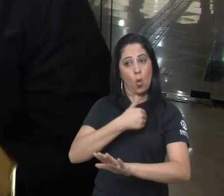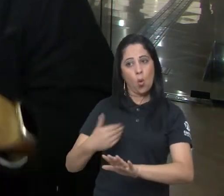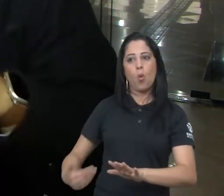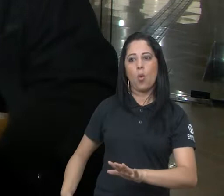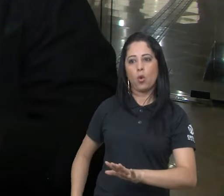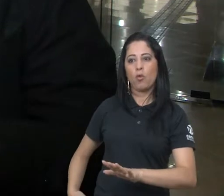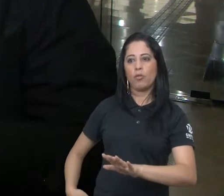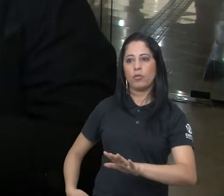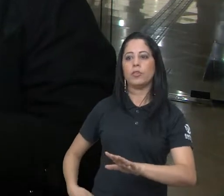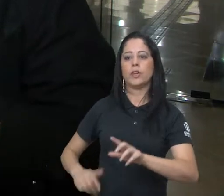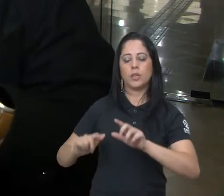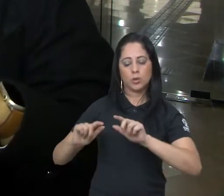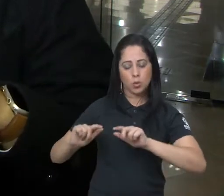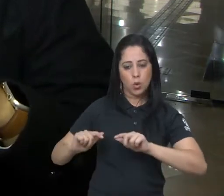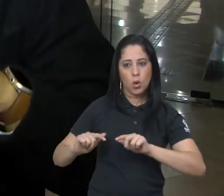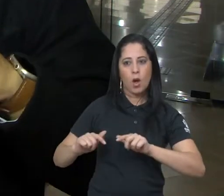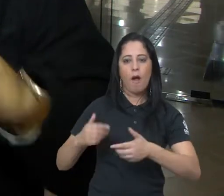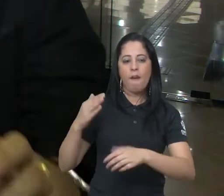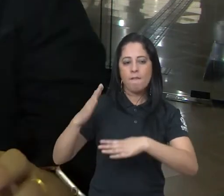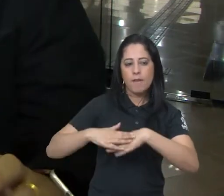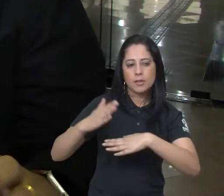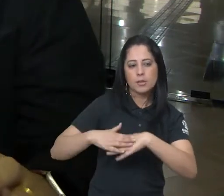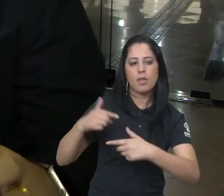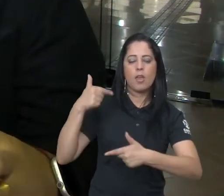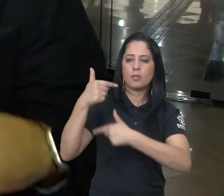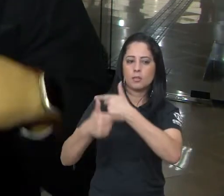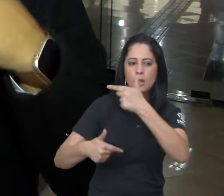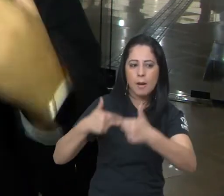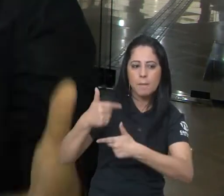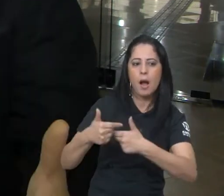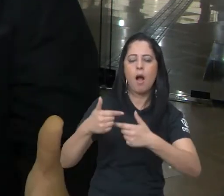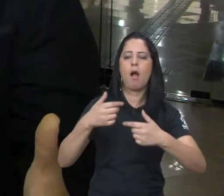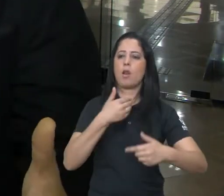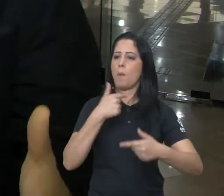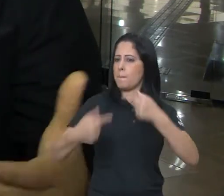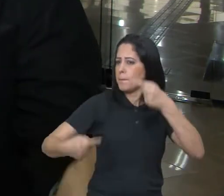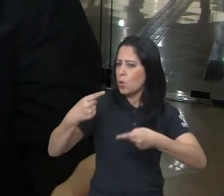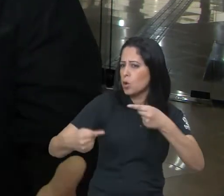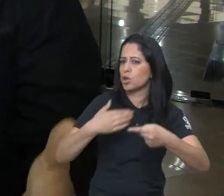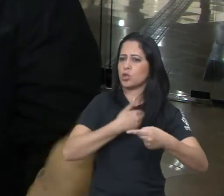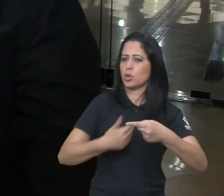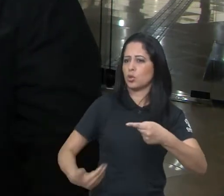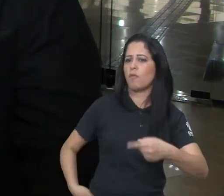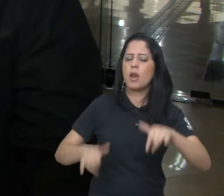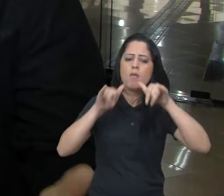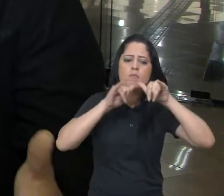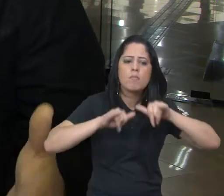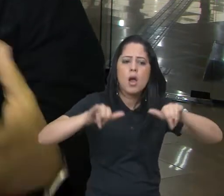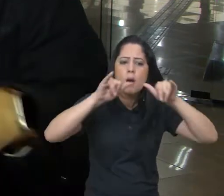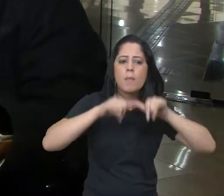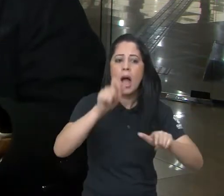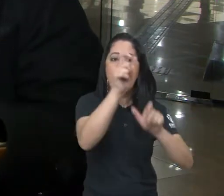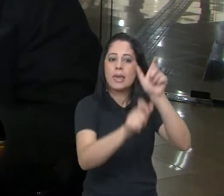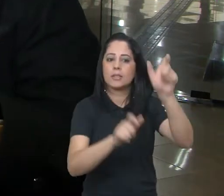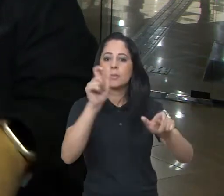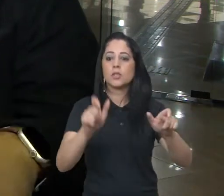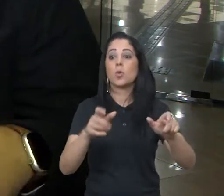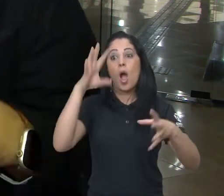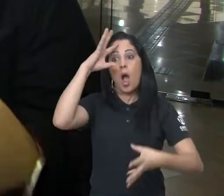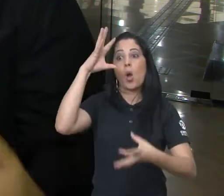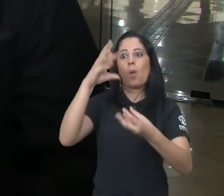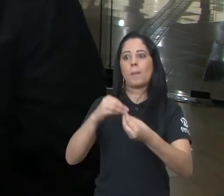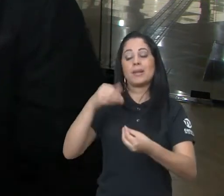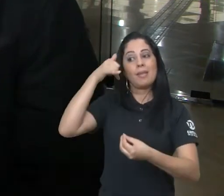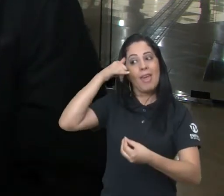importante que o poder público ele leve políticas públicas, informações para as pessoas para poder